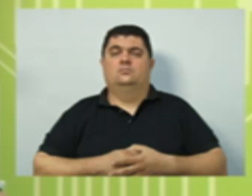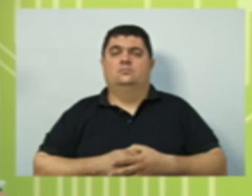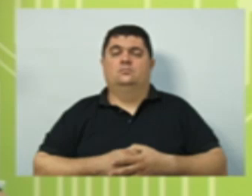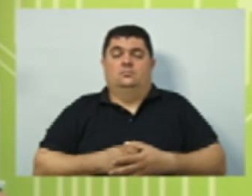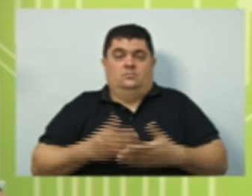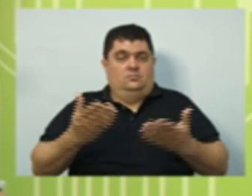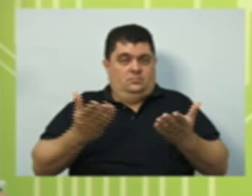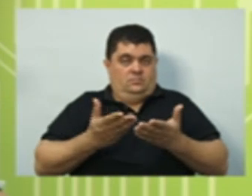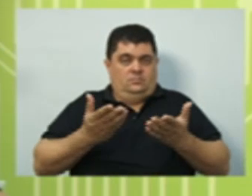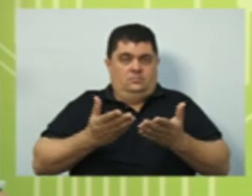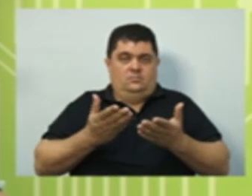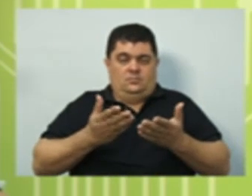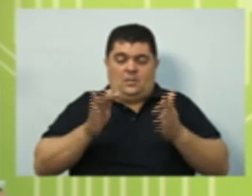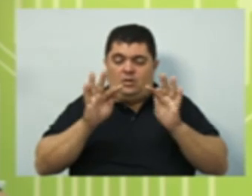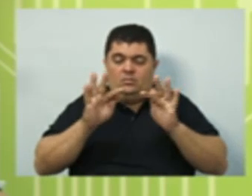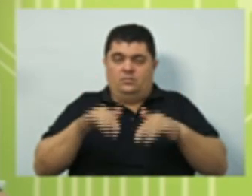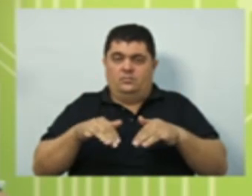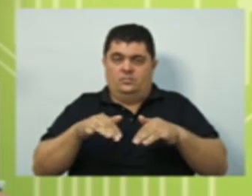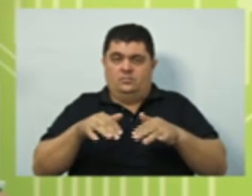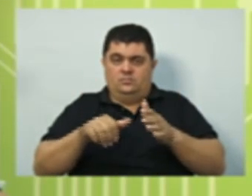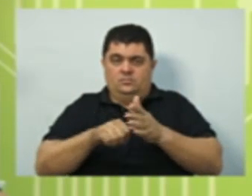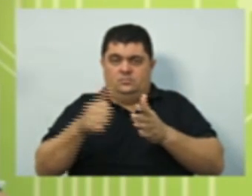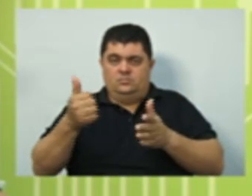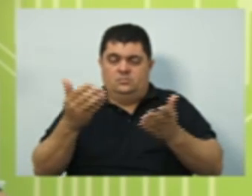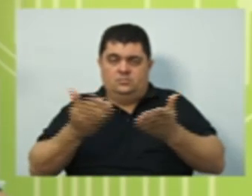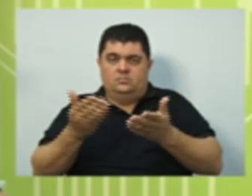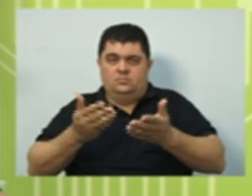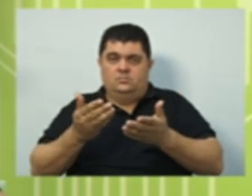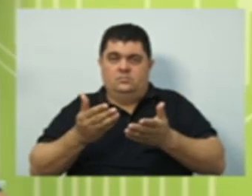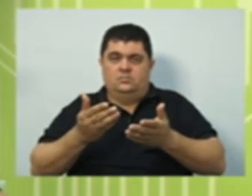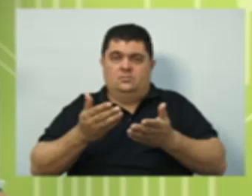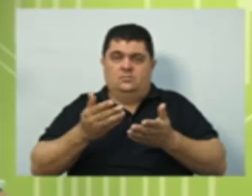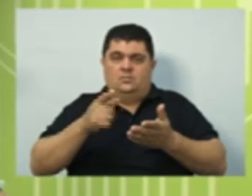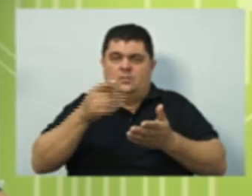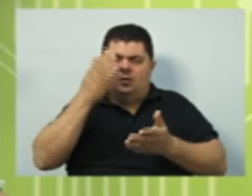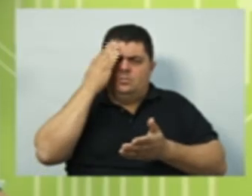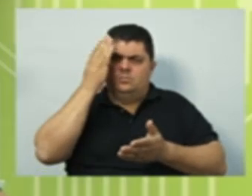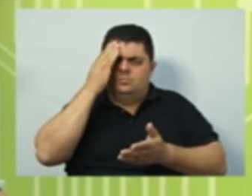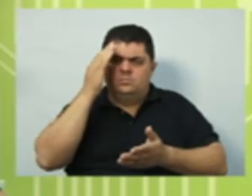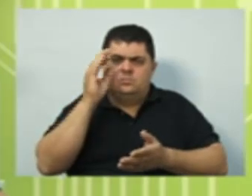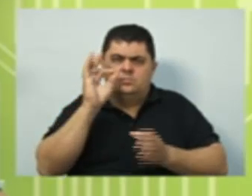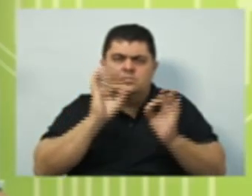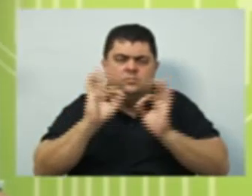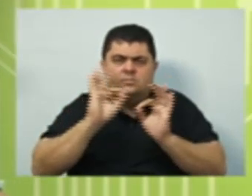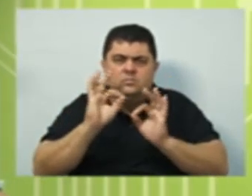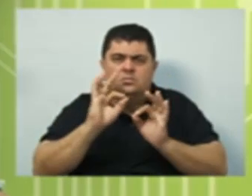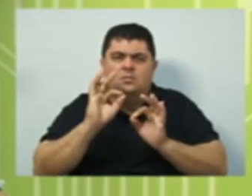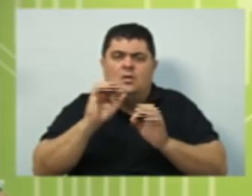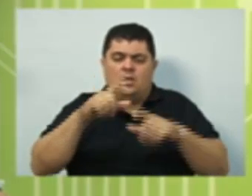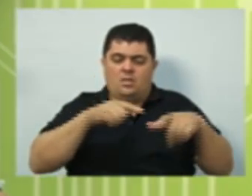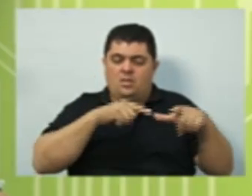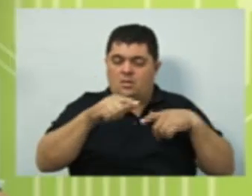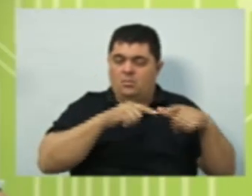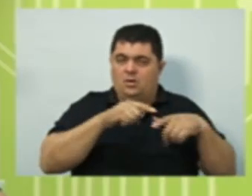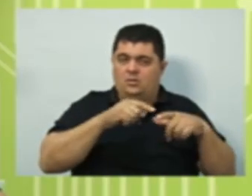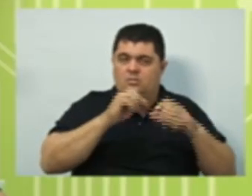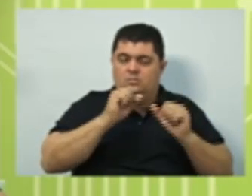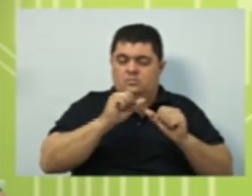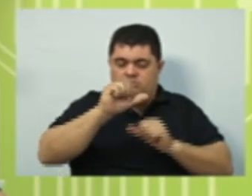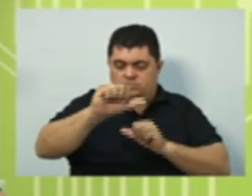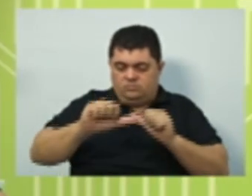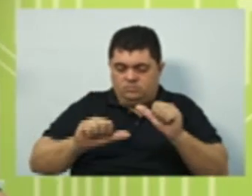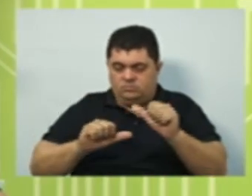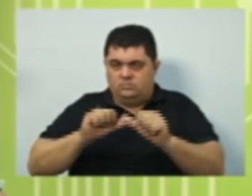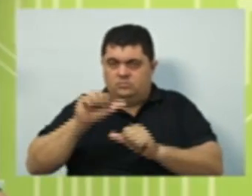Agora, finalizando esse primeiro momento, você conseguiu compreender então que pelo trabalho o ser humano